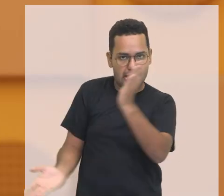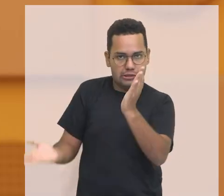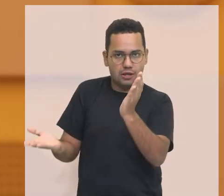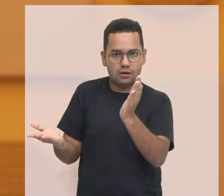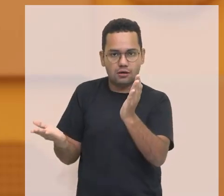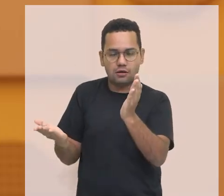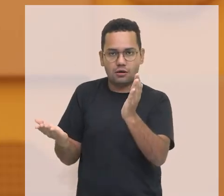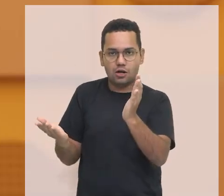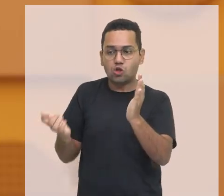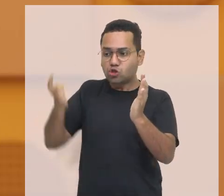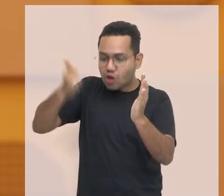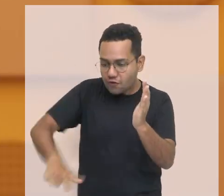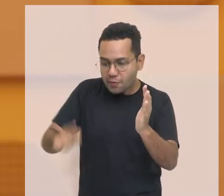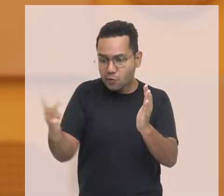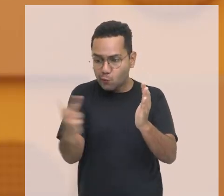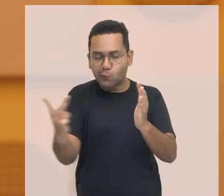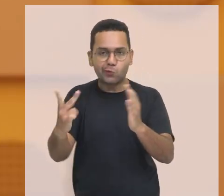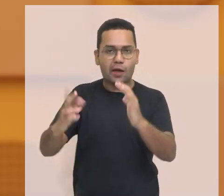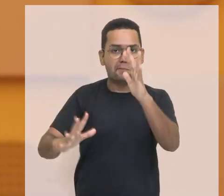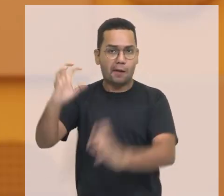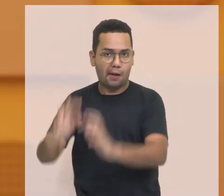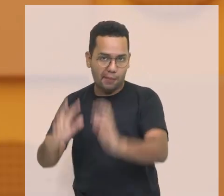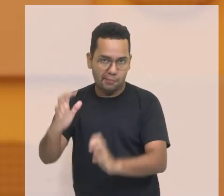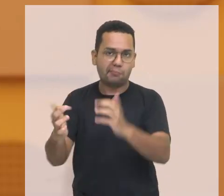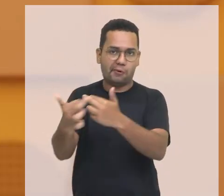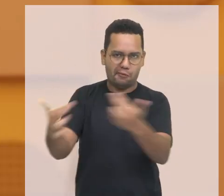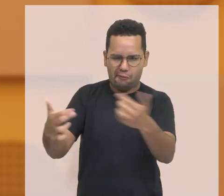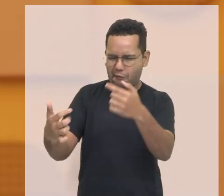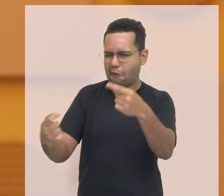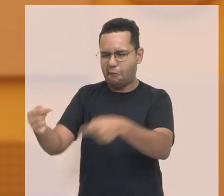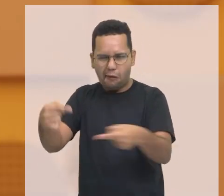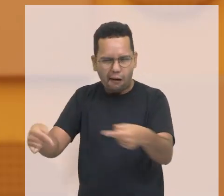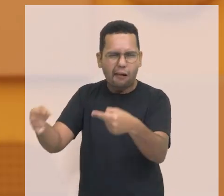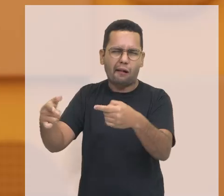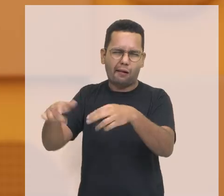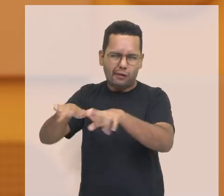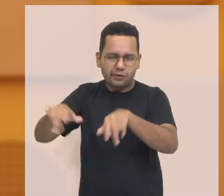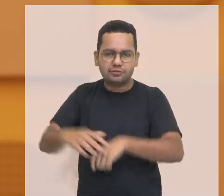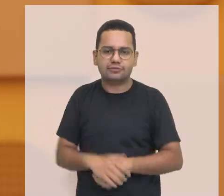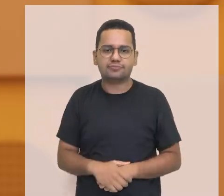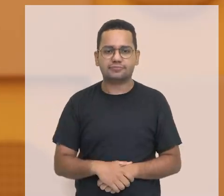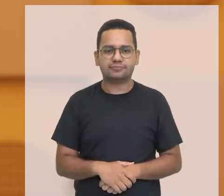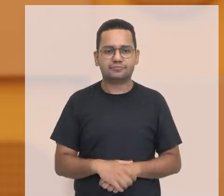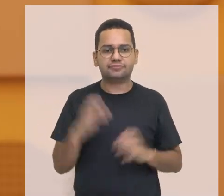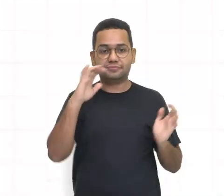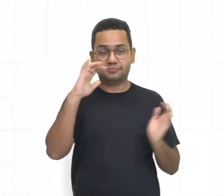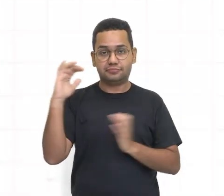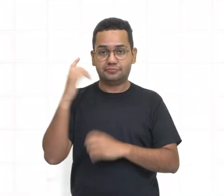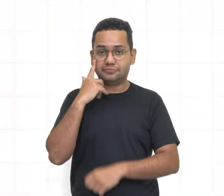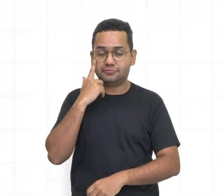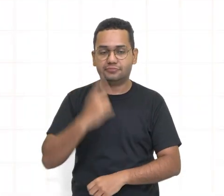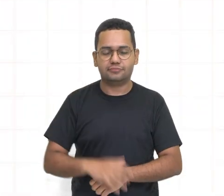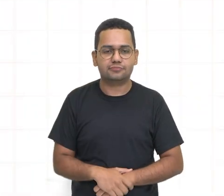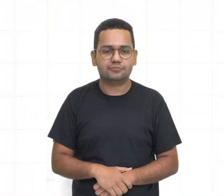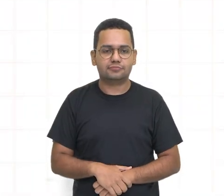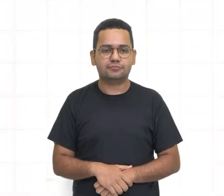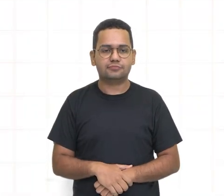eles voltam a se degladiar novamente. Vamos ao texto e vamos analisar um pouquinho melhor esse momento. Vamos lá,